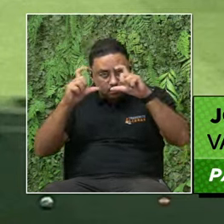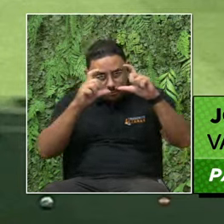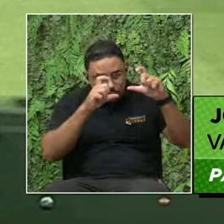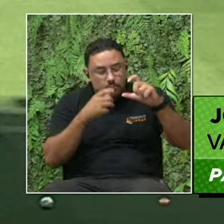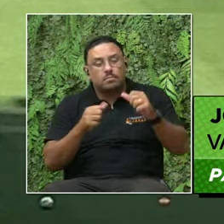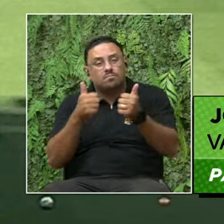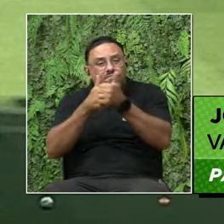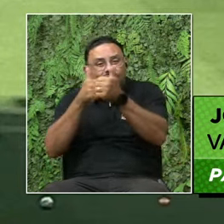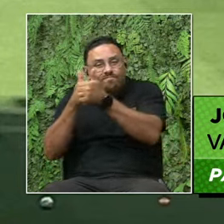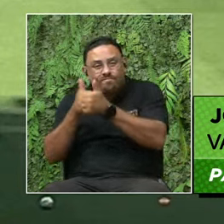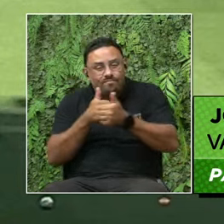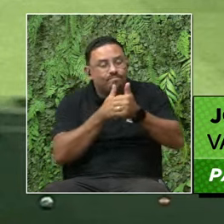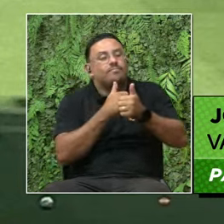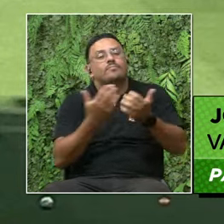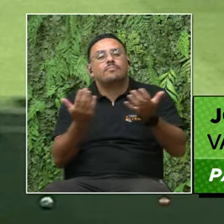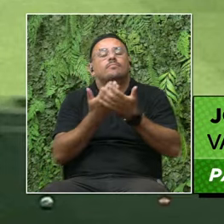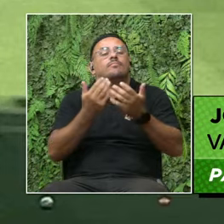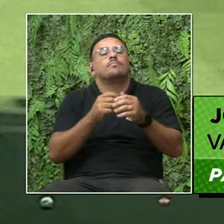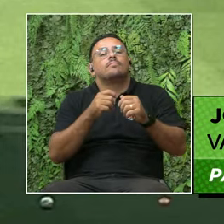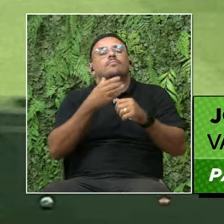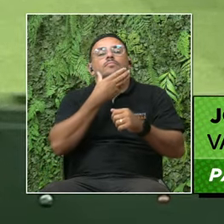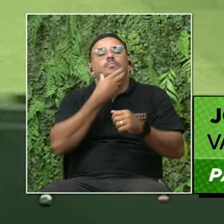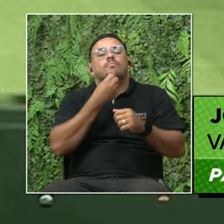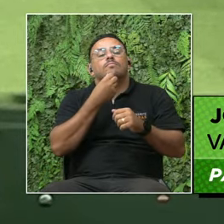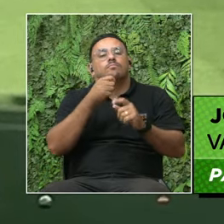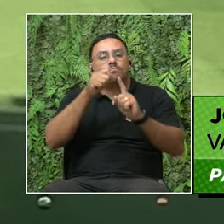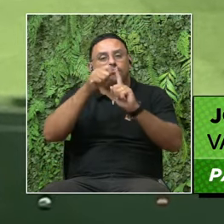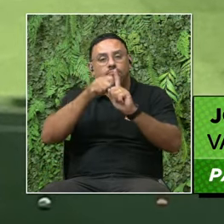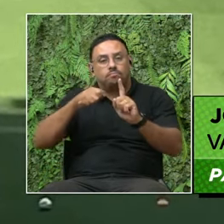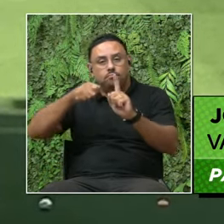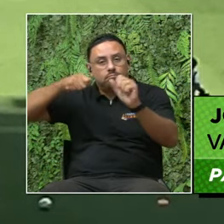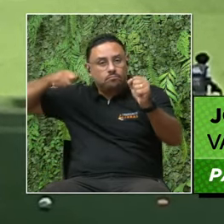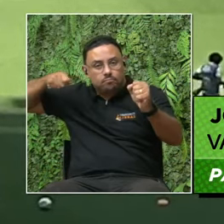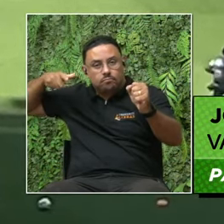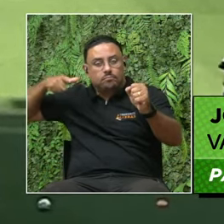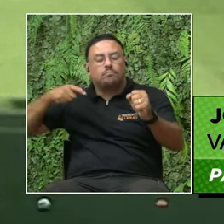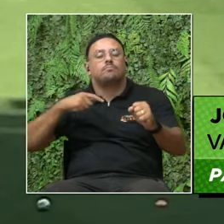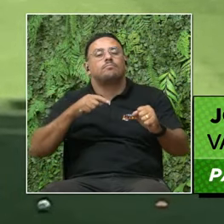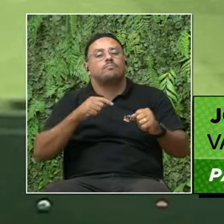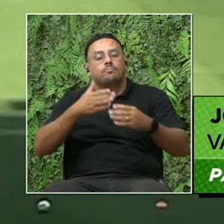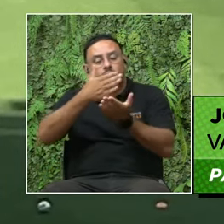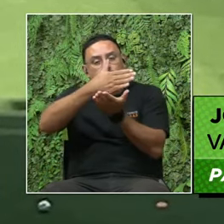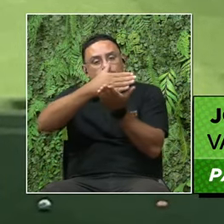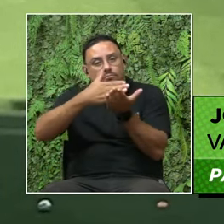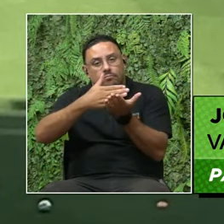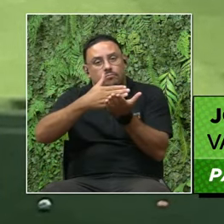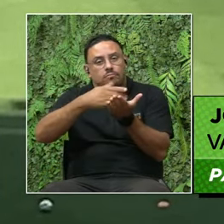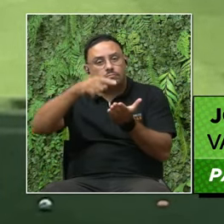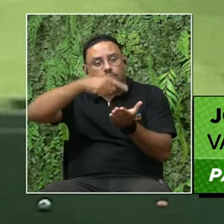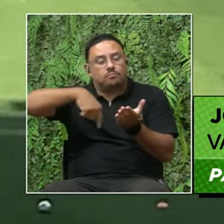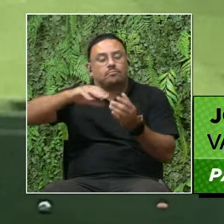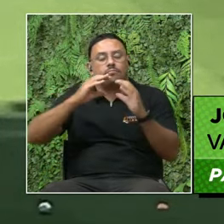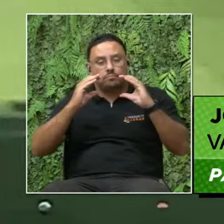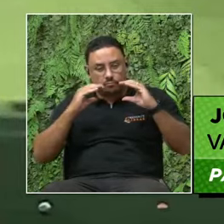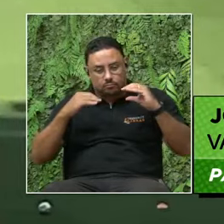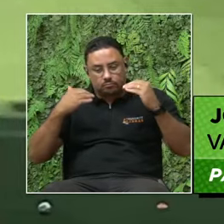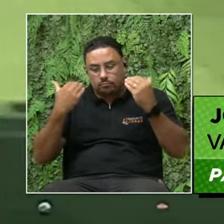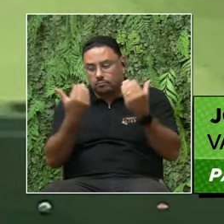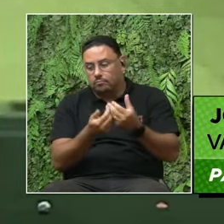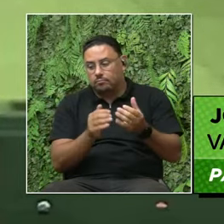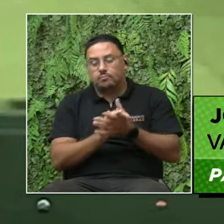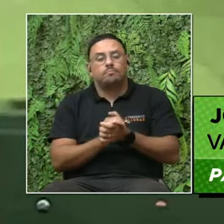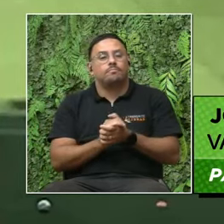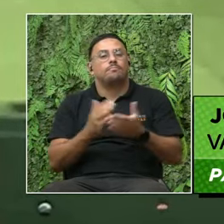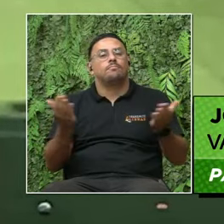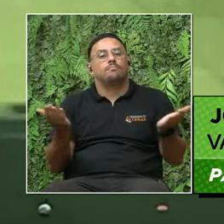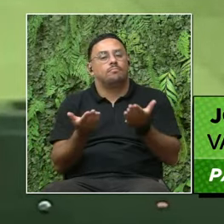poder tirar as fotografias agora o Marcelo Moreno se encontra no meio-campo do estádio Governador galão espinto o nosso querido Mineirão